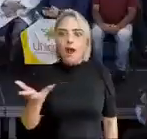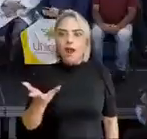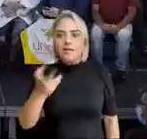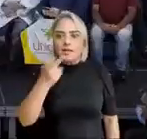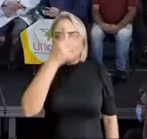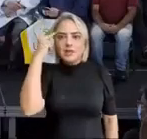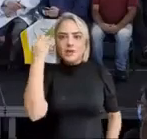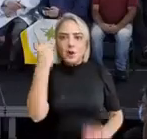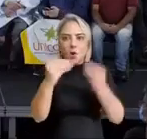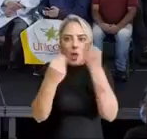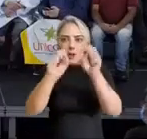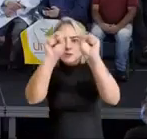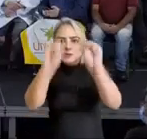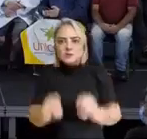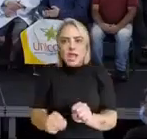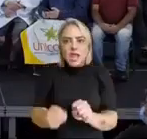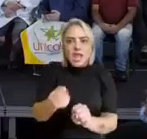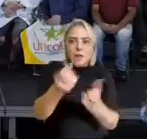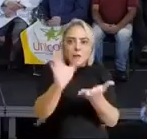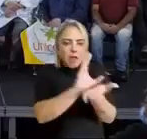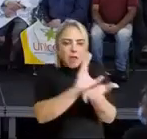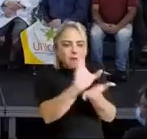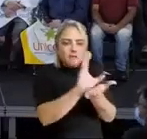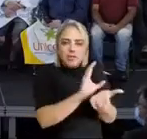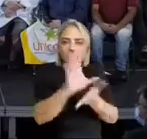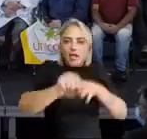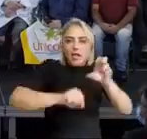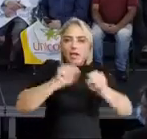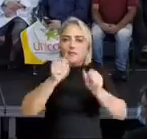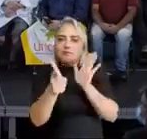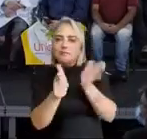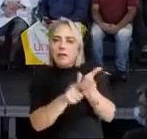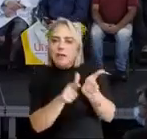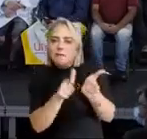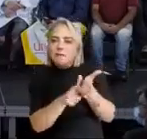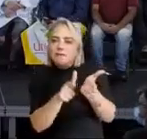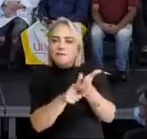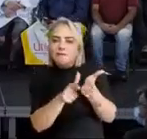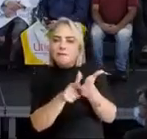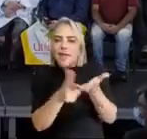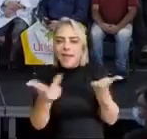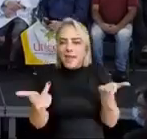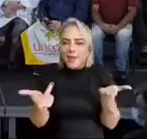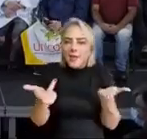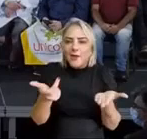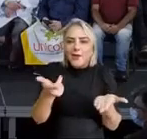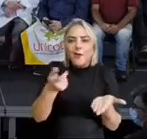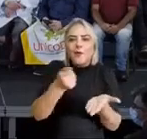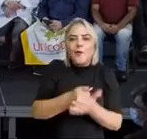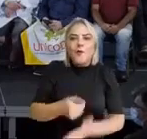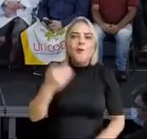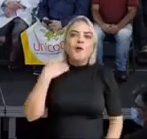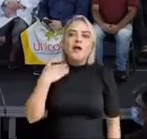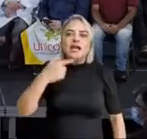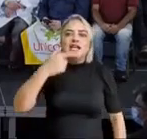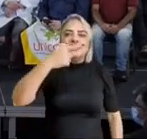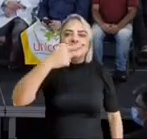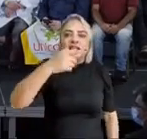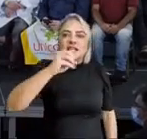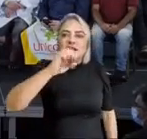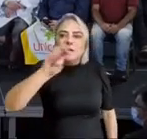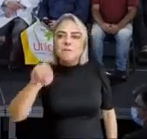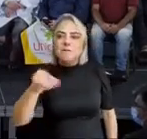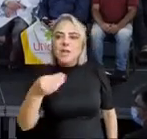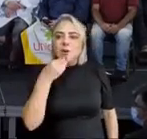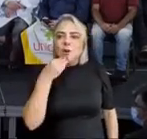financeiro? Catador de papel, gente pobre que foi ter conta em banco. 70 milhões de pessoas. 70